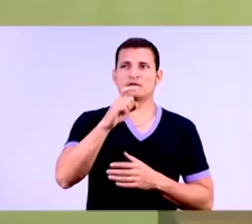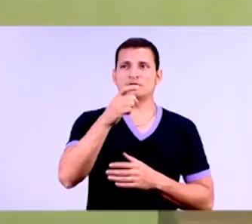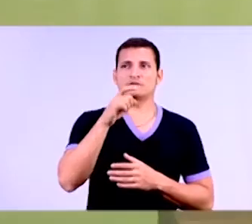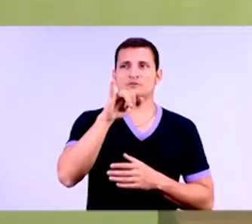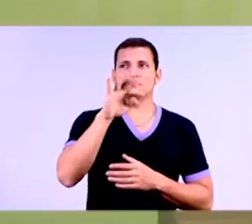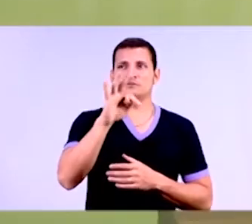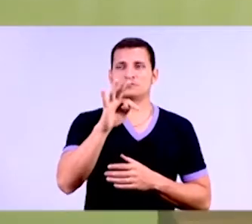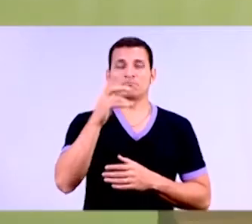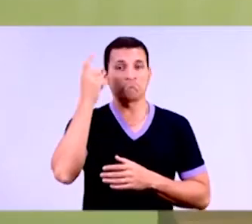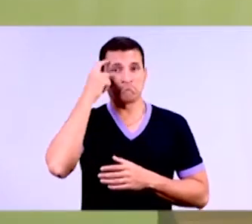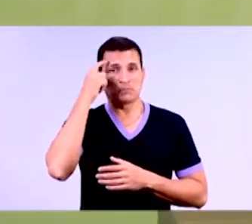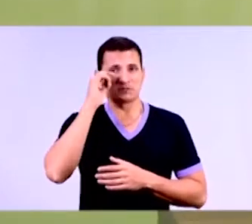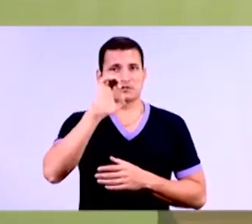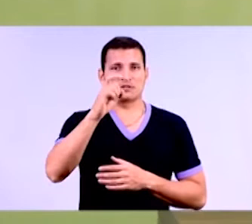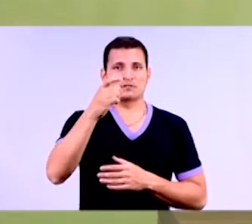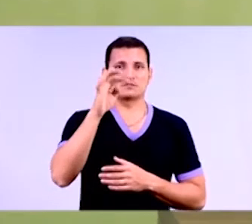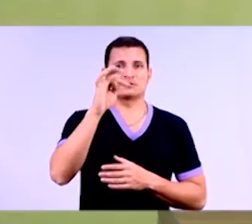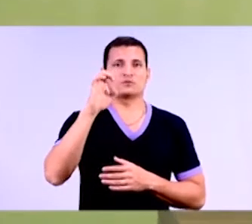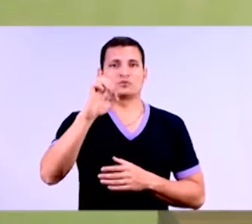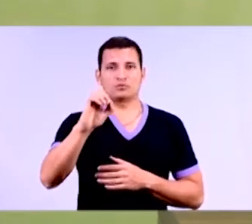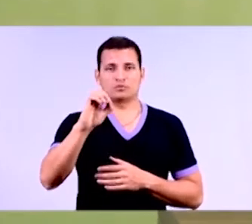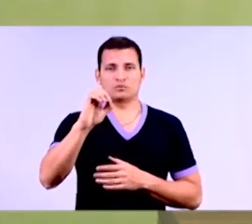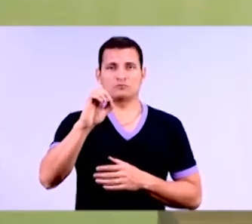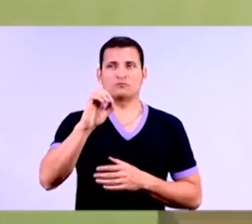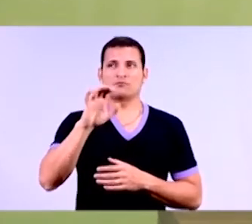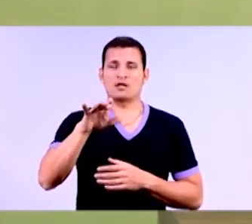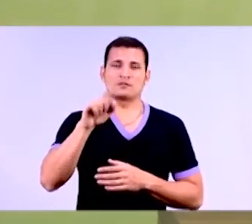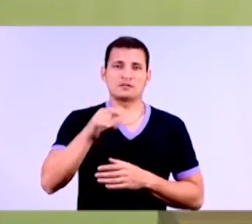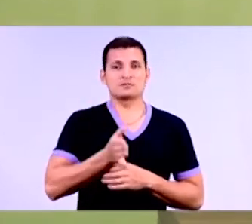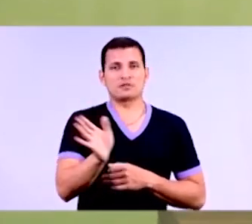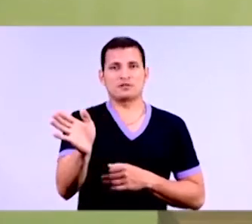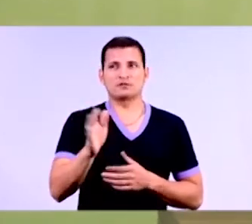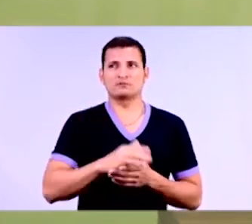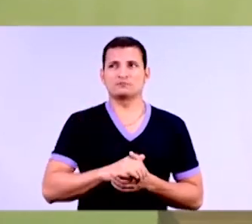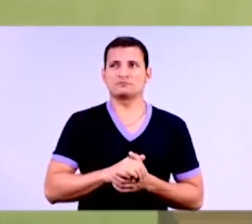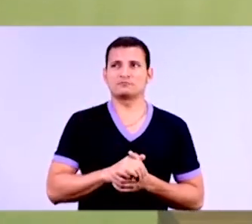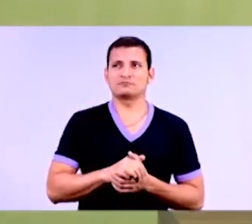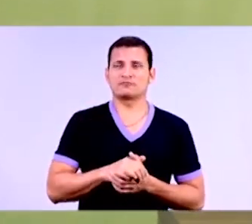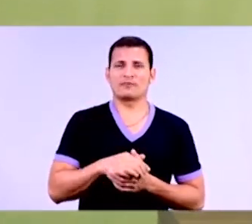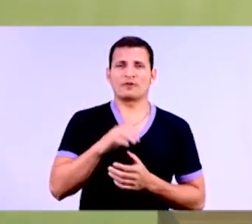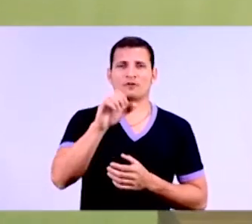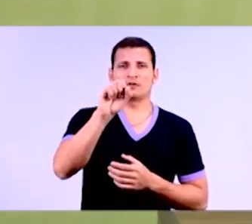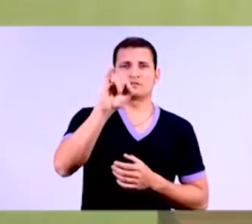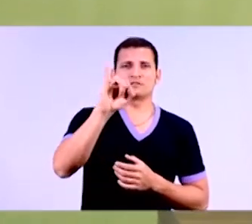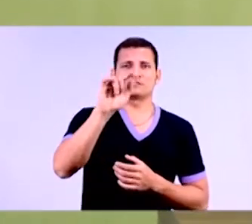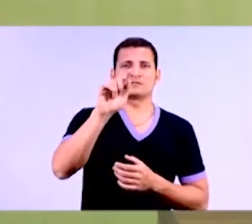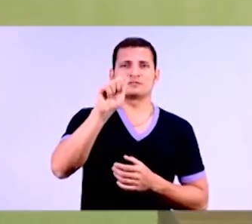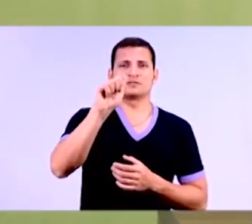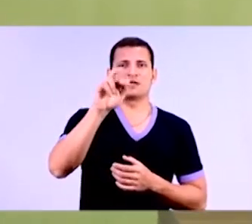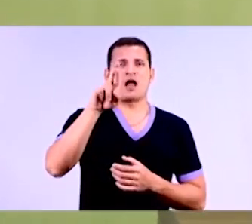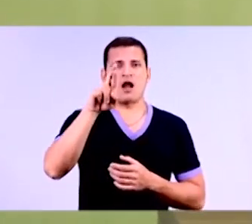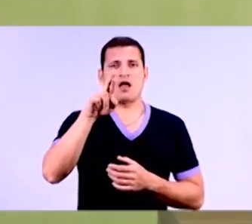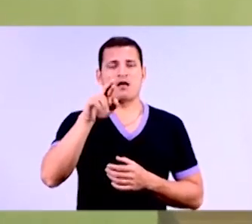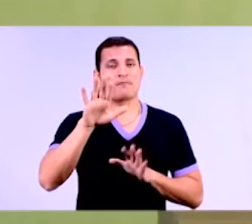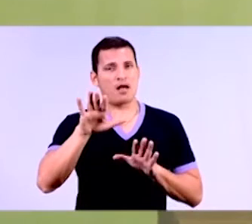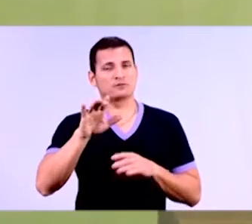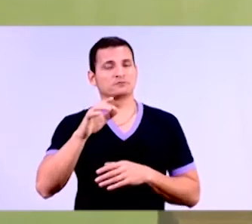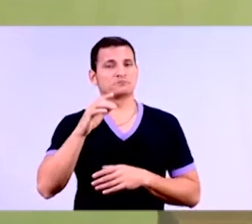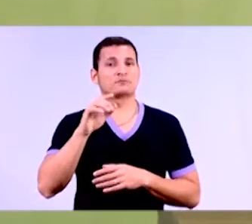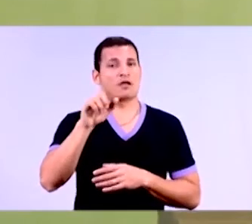que é êxito, mas é saída. Cigar, a gente acha logo que é cigarro, mas é